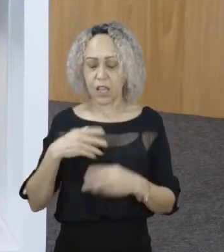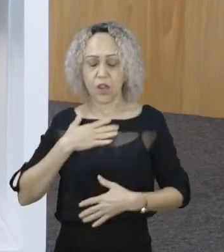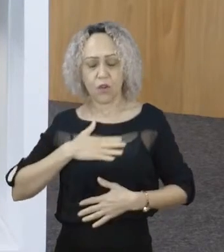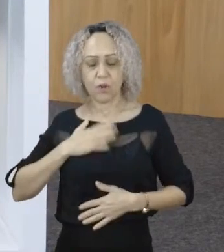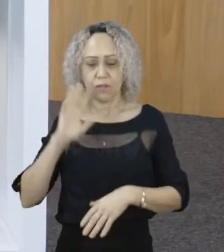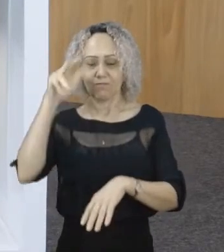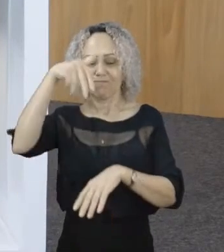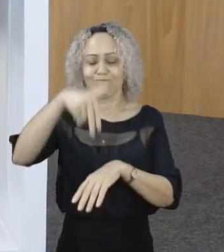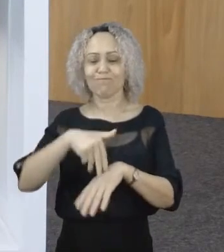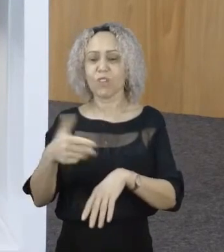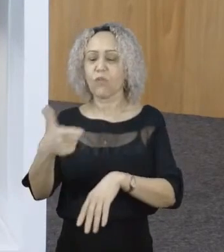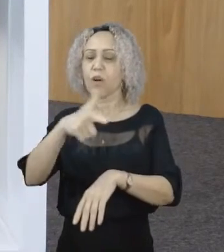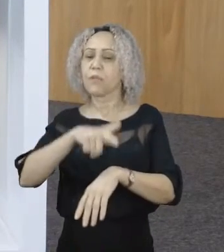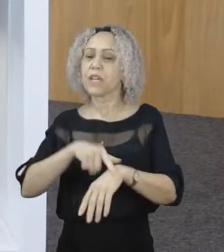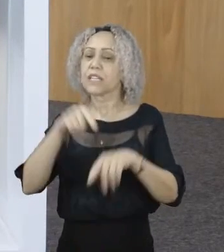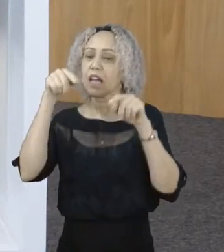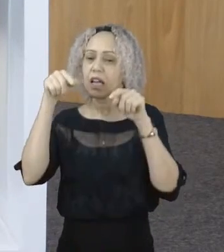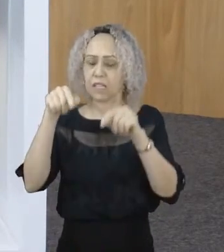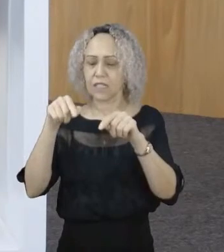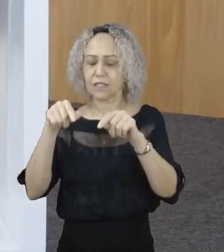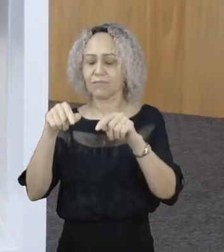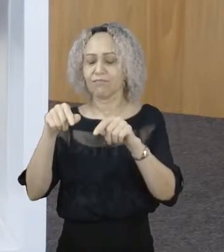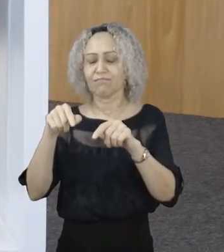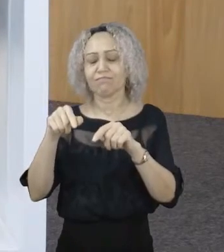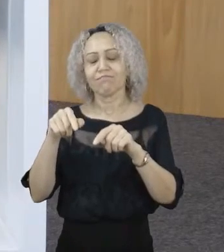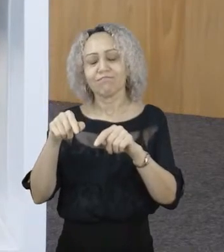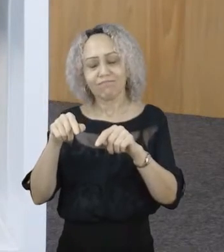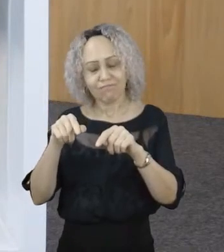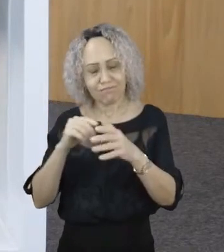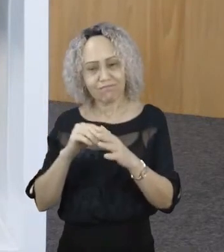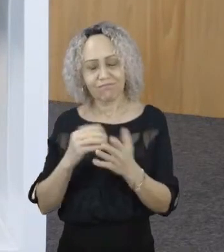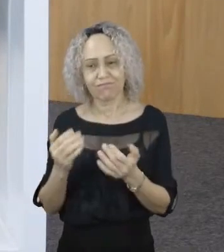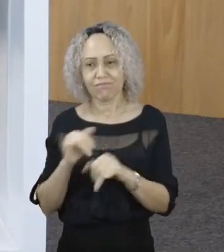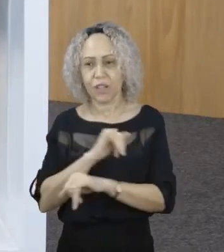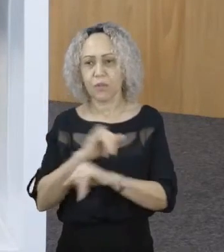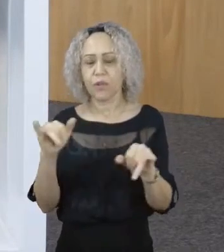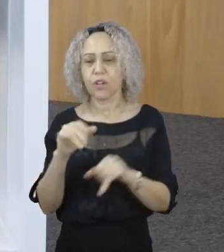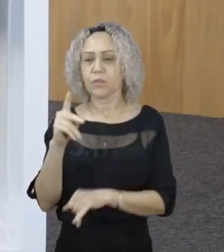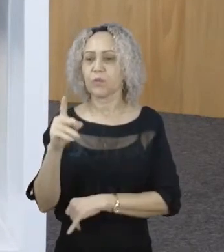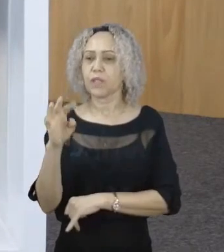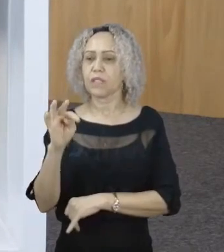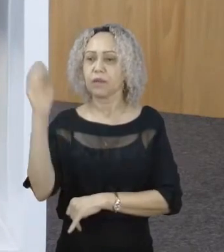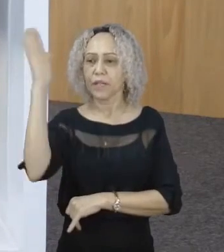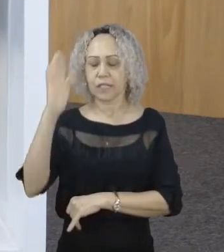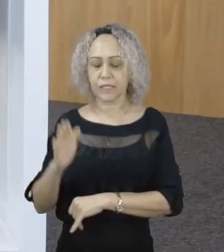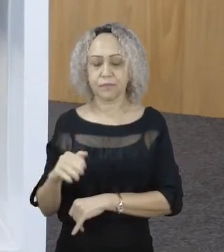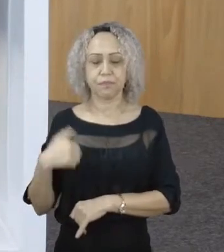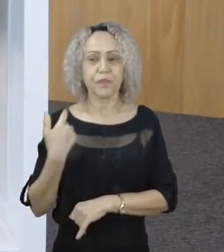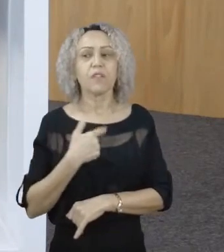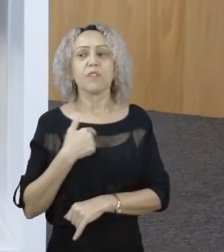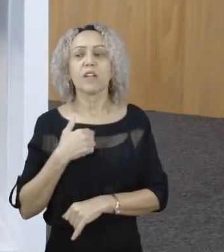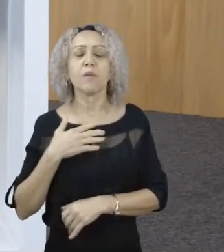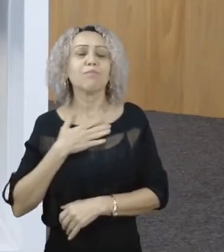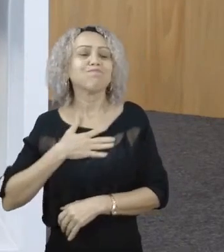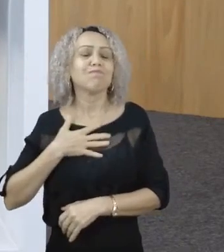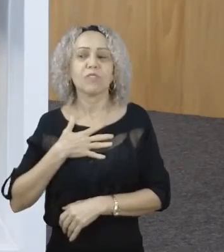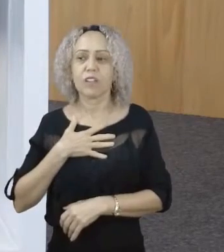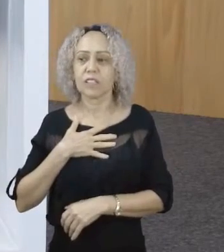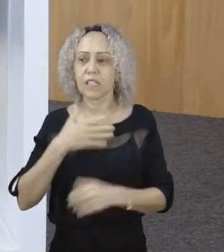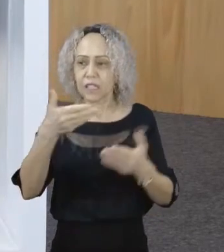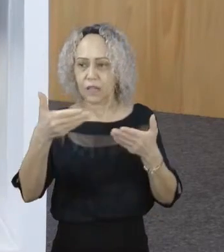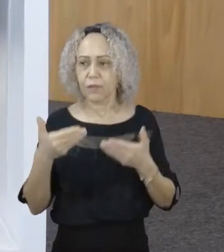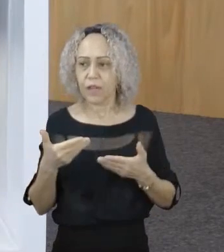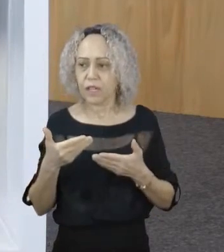tão importante do PT Brasil. A gente fica muito feliz mais uma vez em recebê-la, justamente para comentar